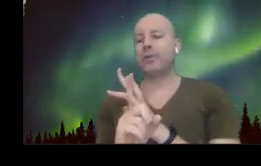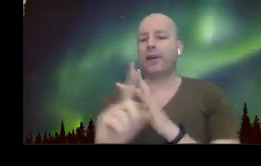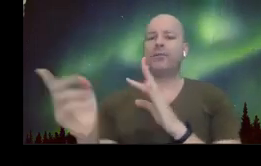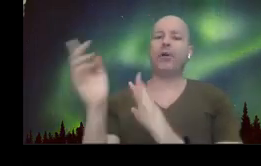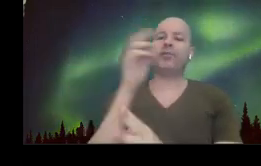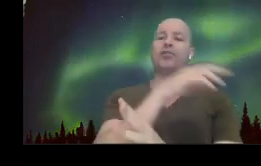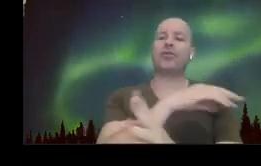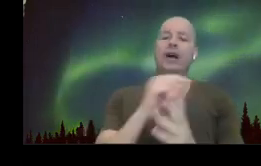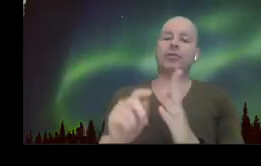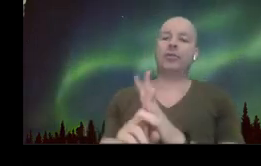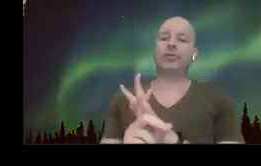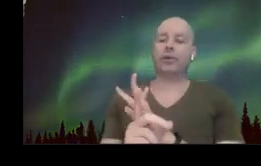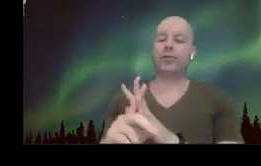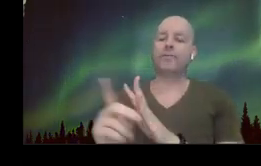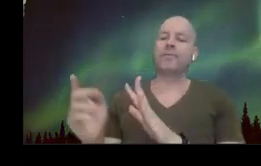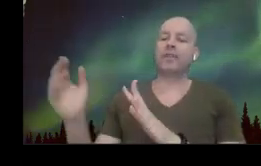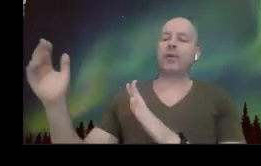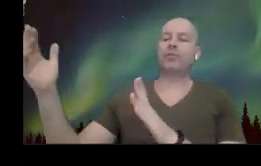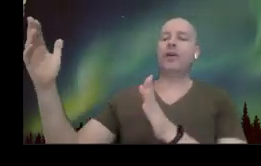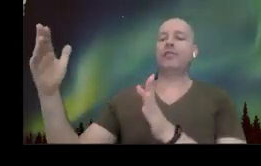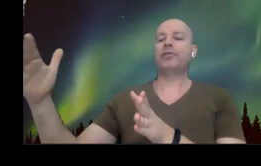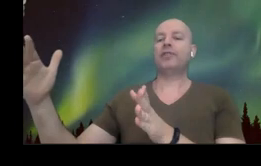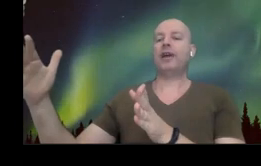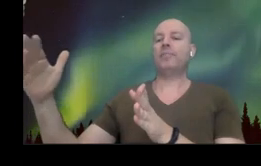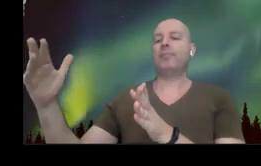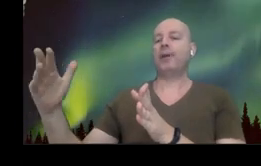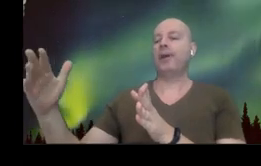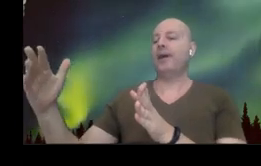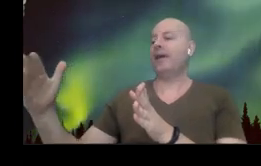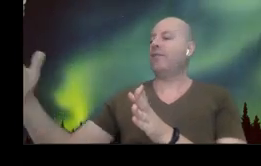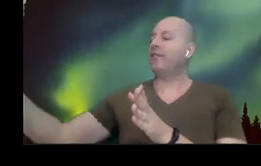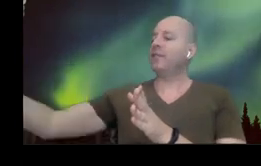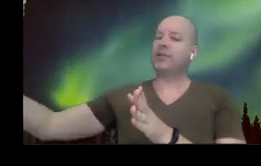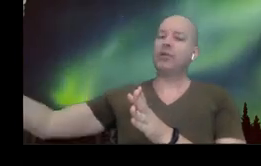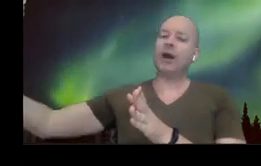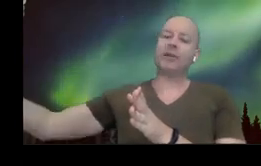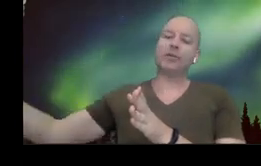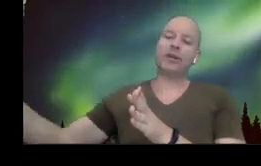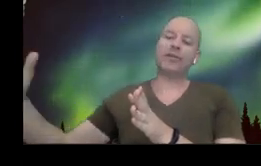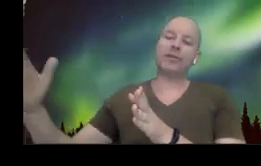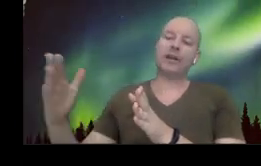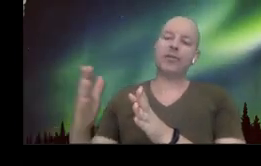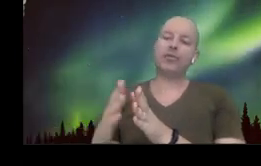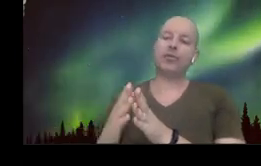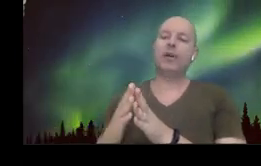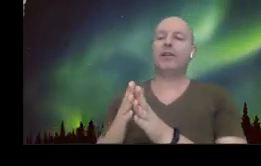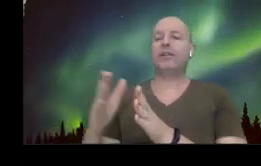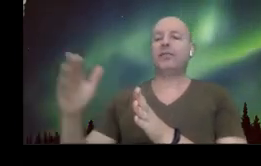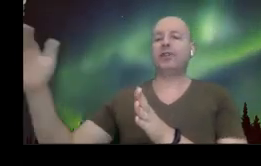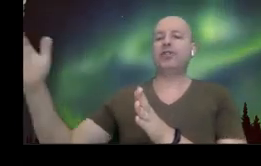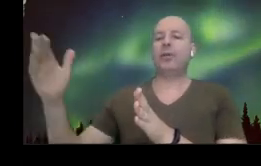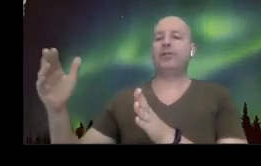solo, para que pode ser jogado dentro do rio. Então, se você tem APP, ele vai ser segurado nesse